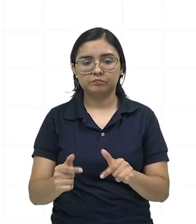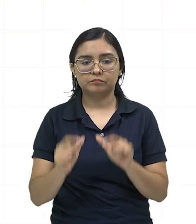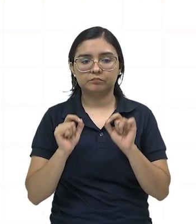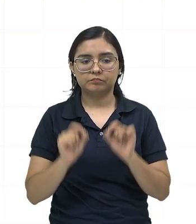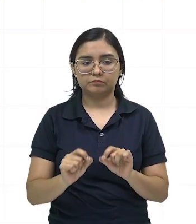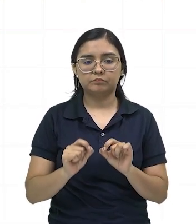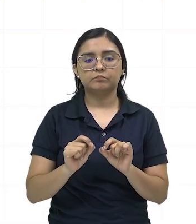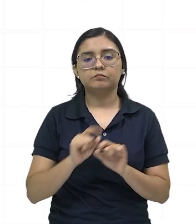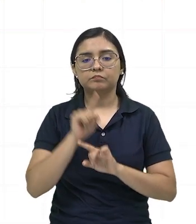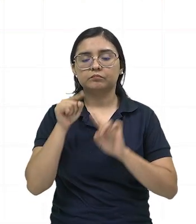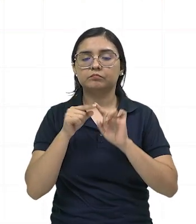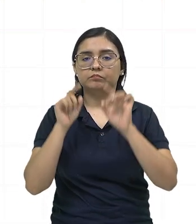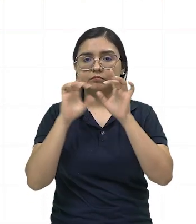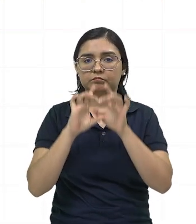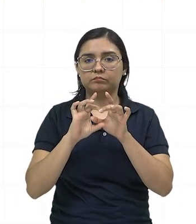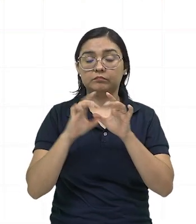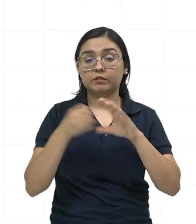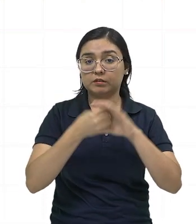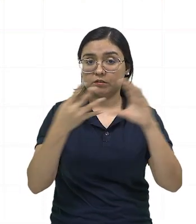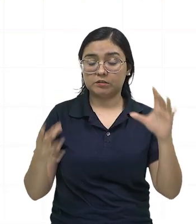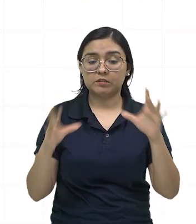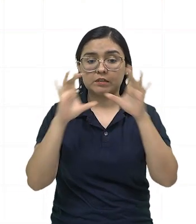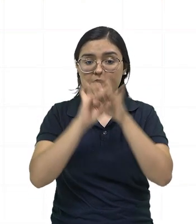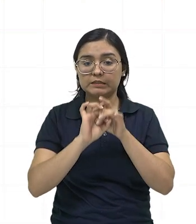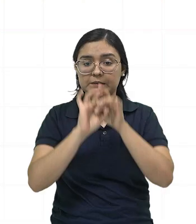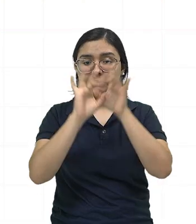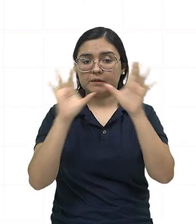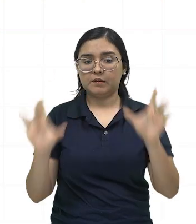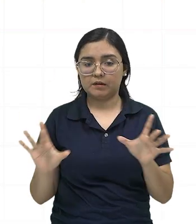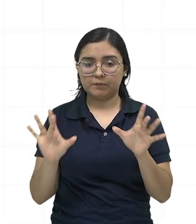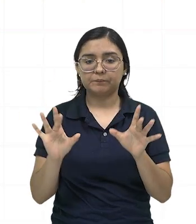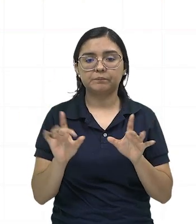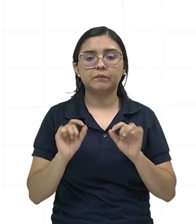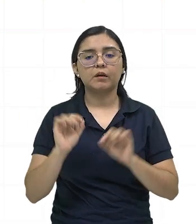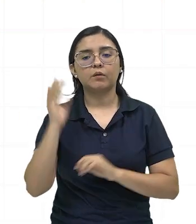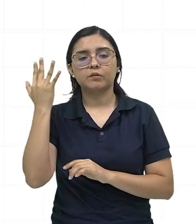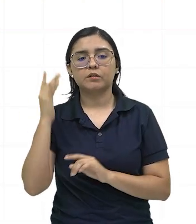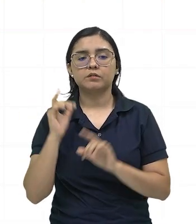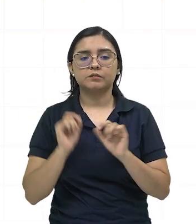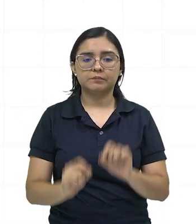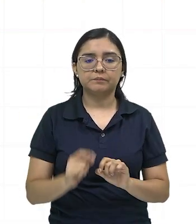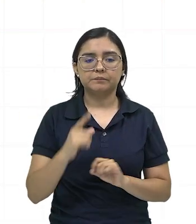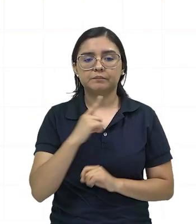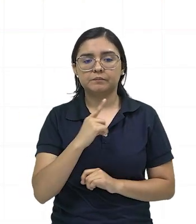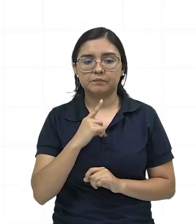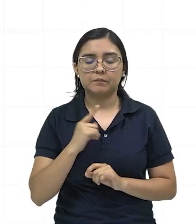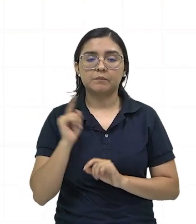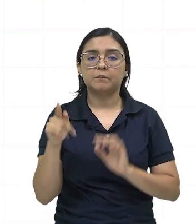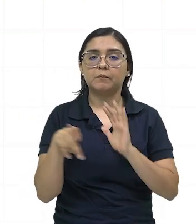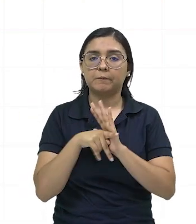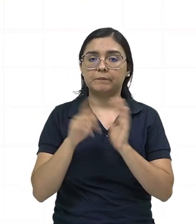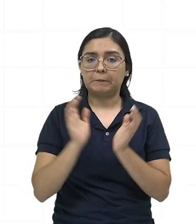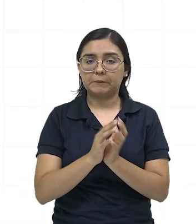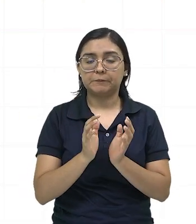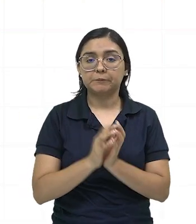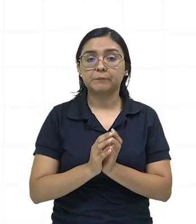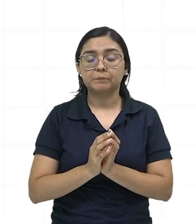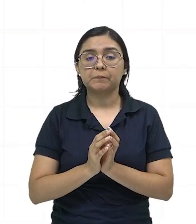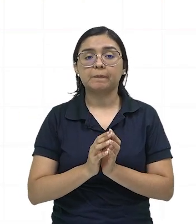caráter liberal e separatista que ocorreu na então capitania de Pernambuco, no